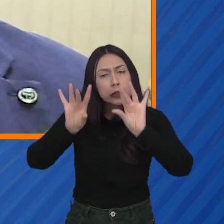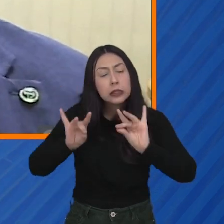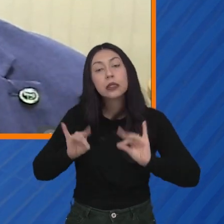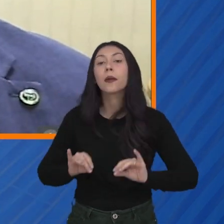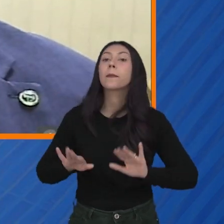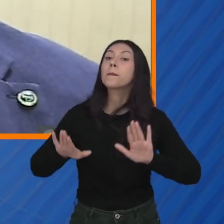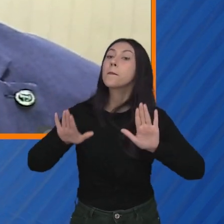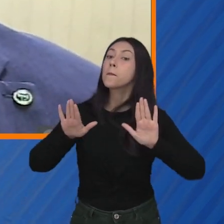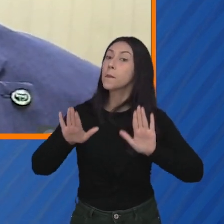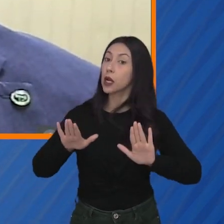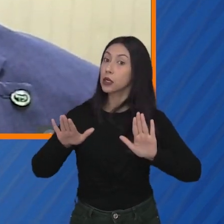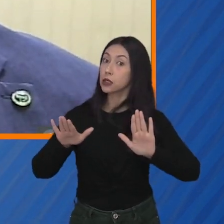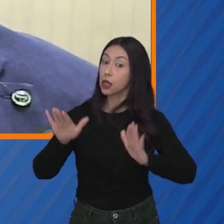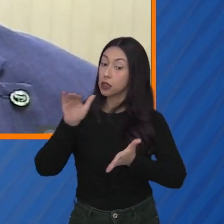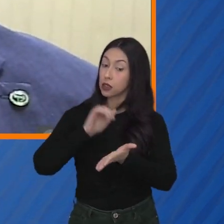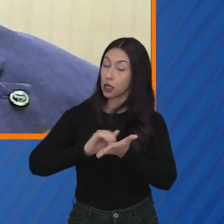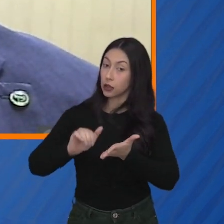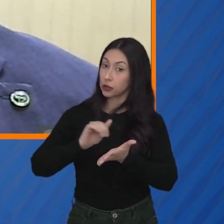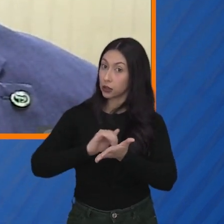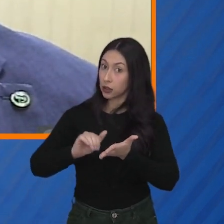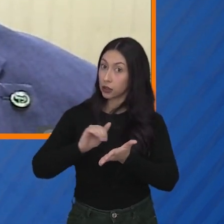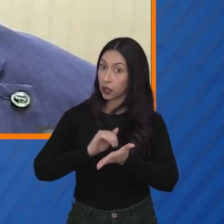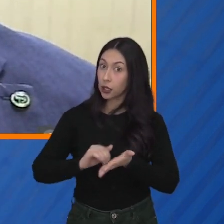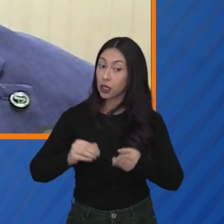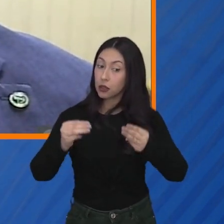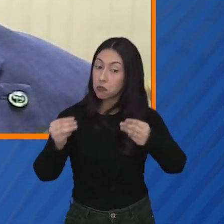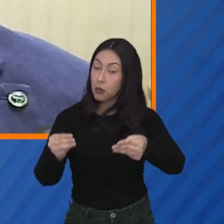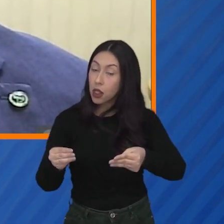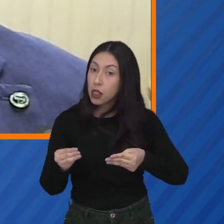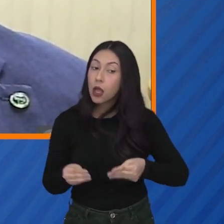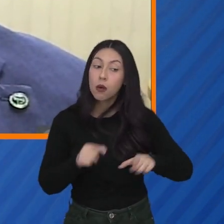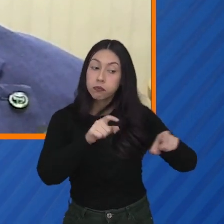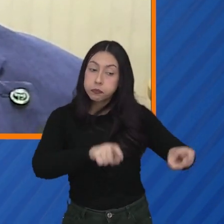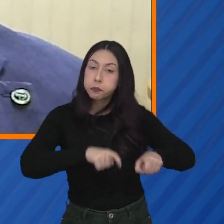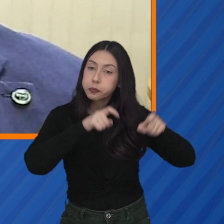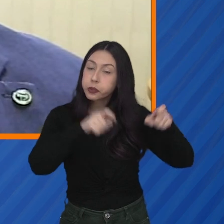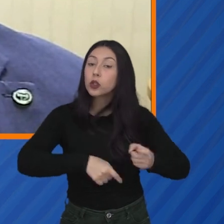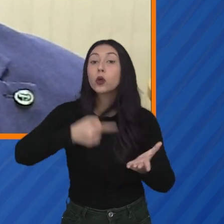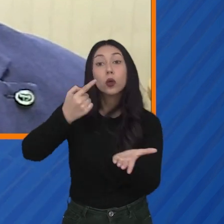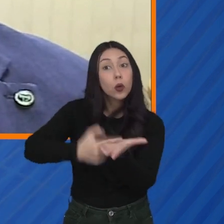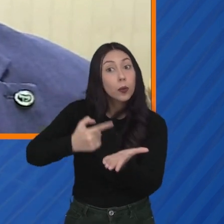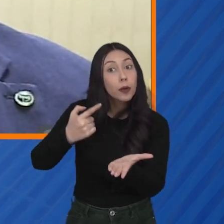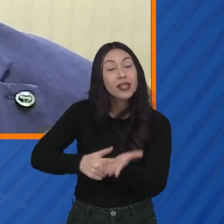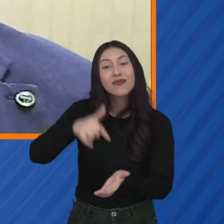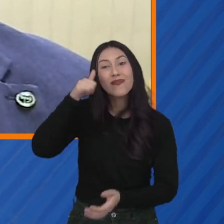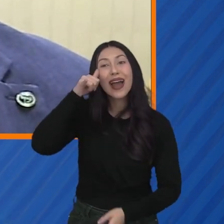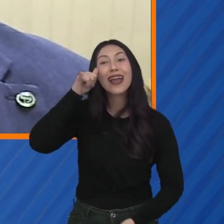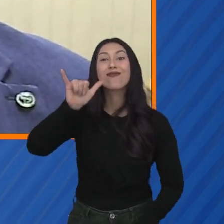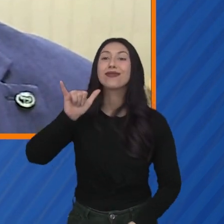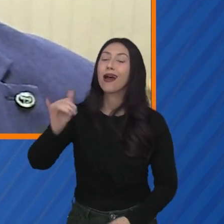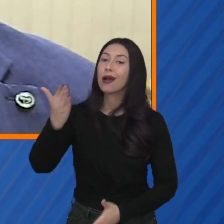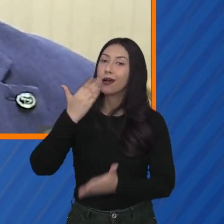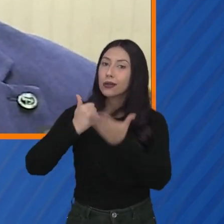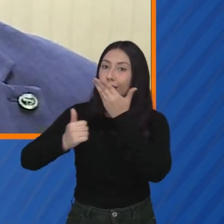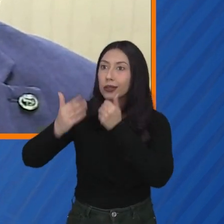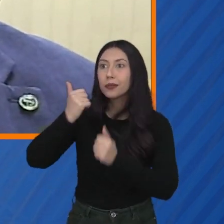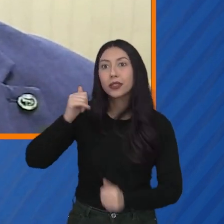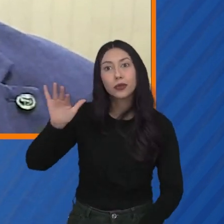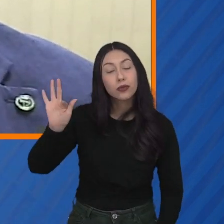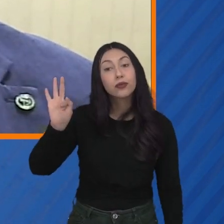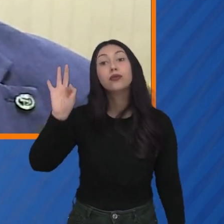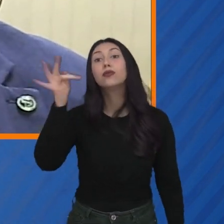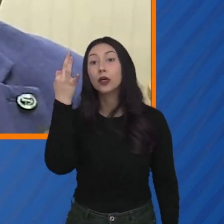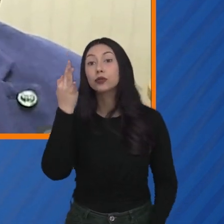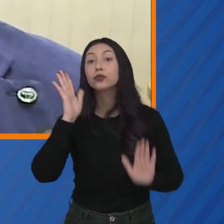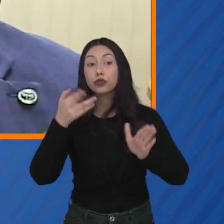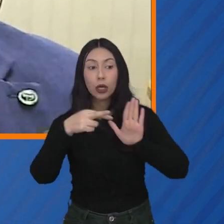denúncia, mas o compromisso da Secretaria de Defesa Agropecuária é no combate com a fraude de produtos de origem